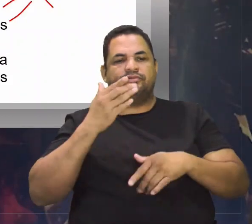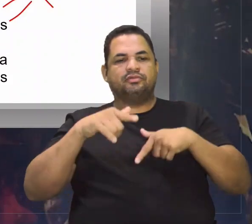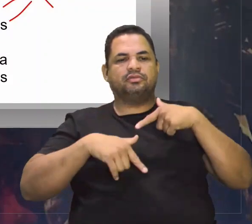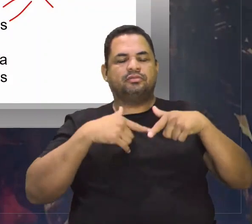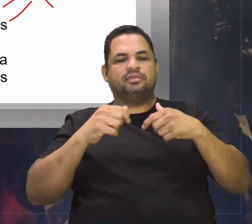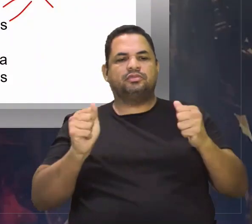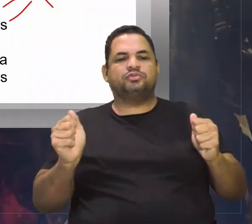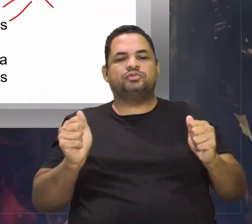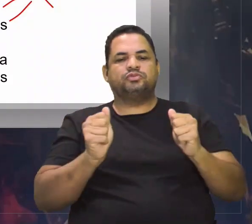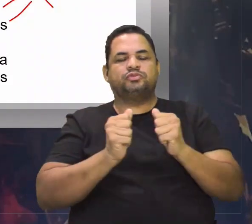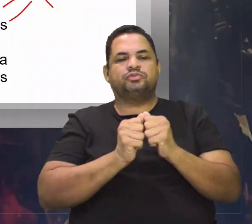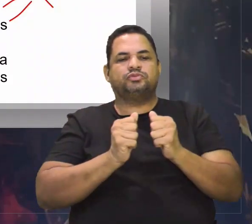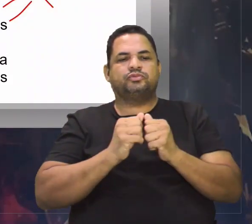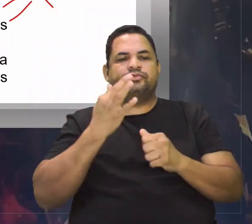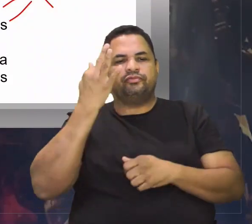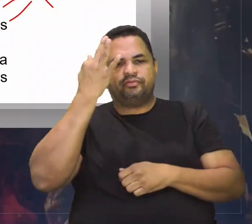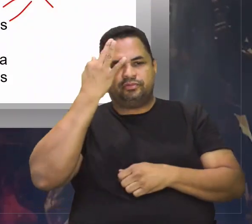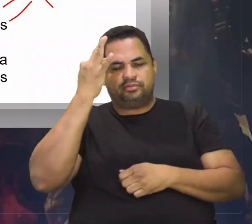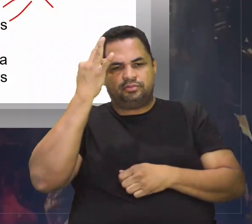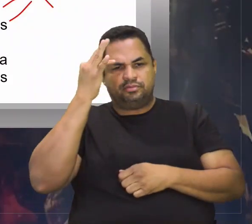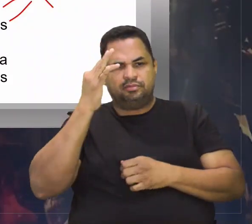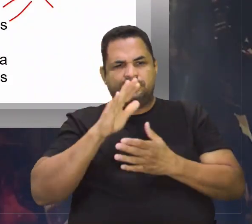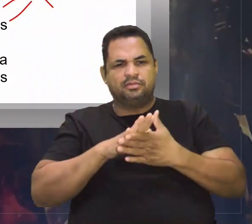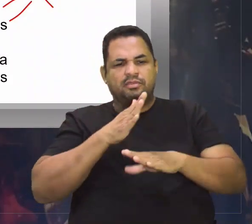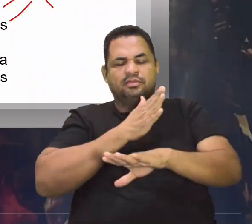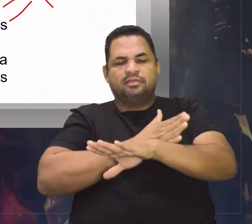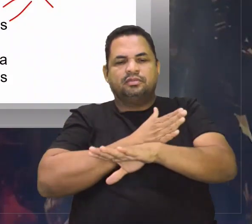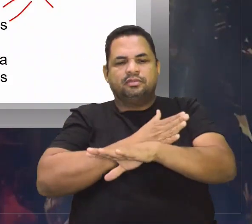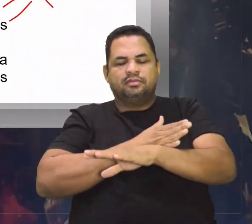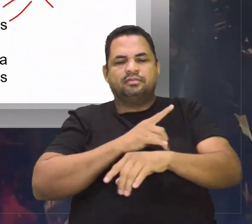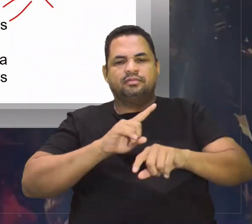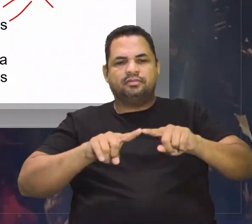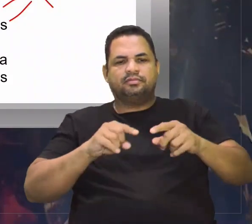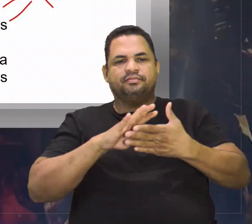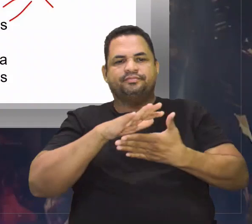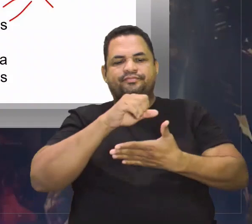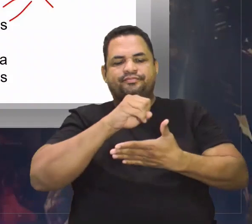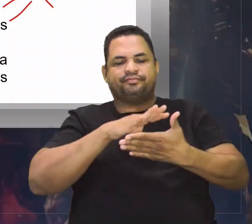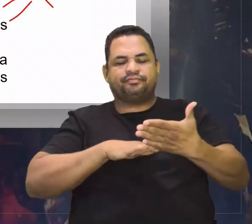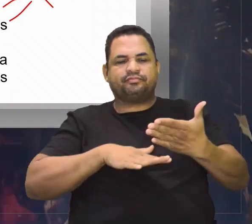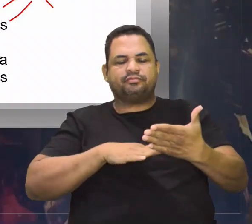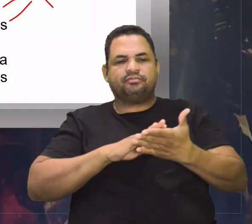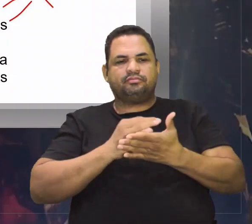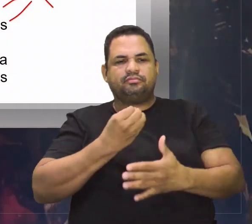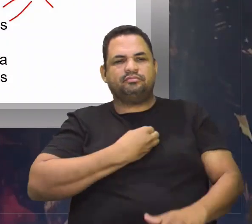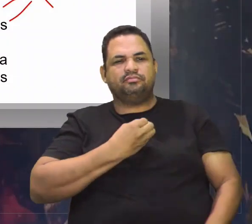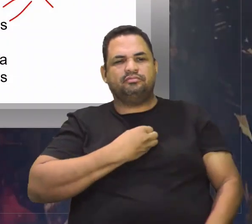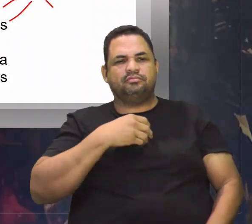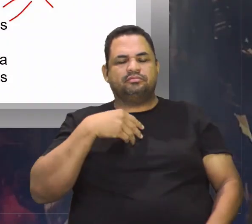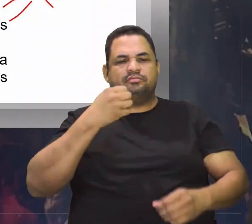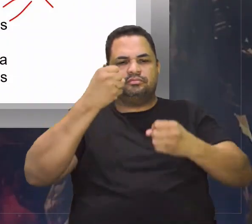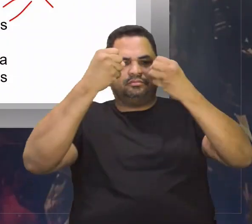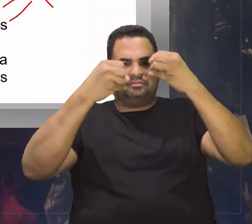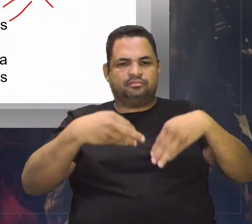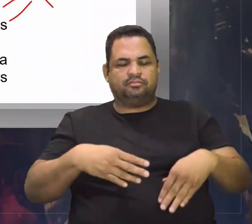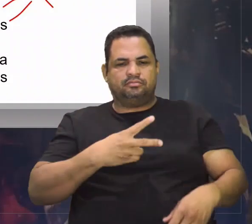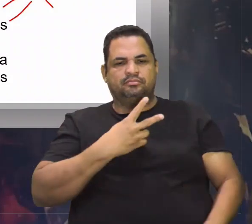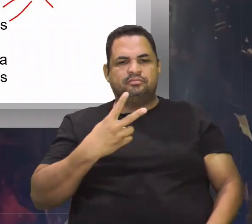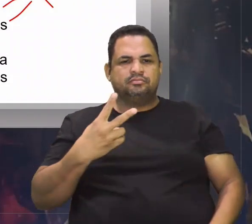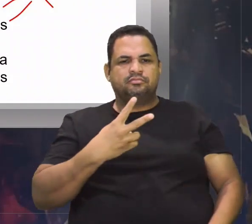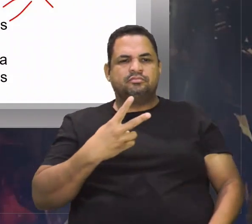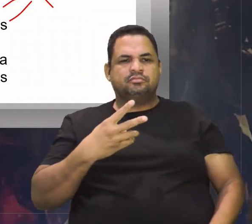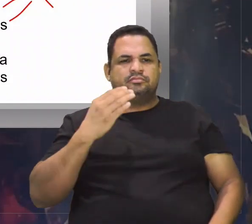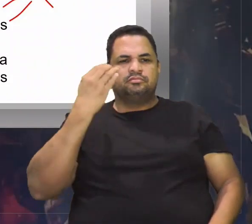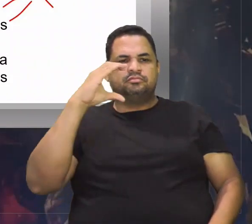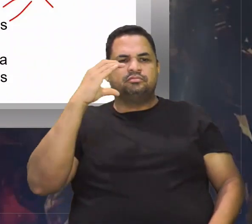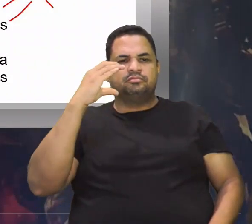Que é a filosofia medieval. Mas assim mesmo como a questão número 1 fala, a questão número 2 também fala sobre